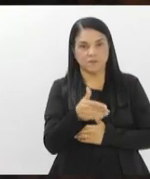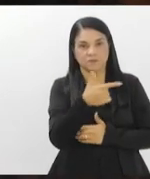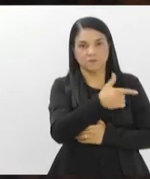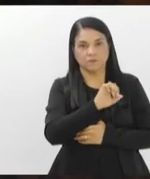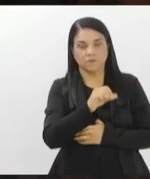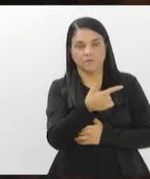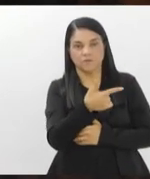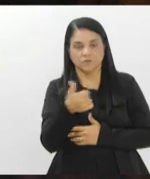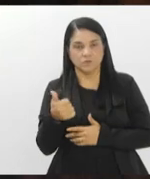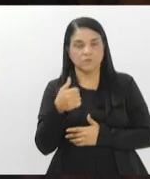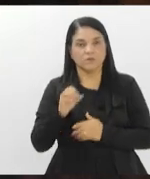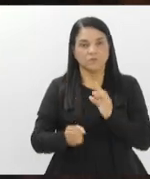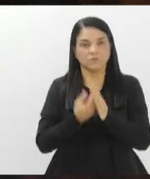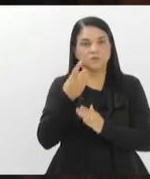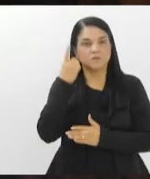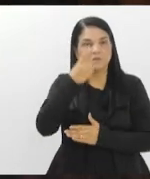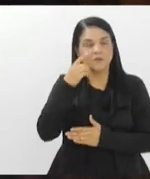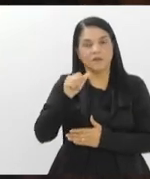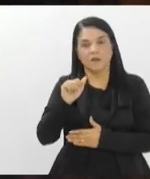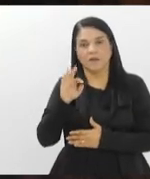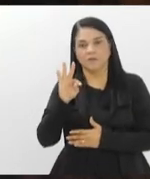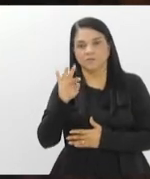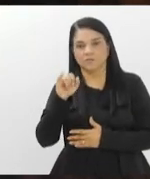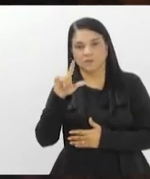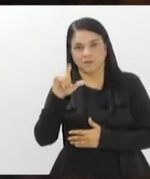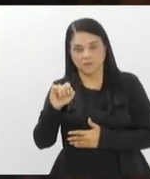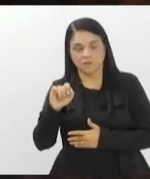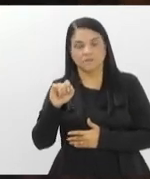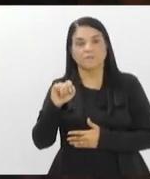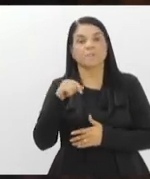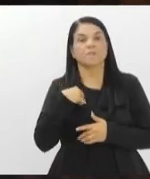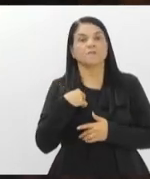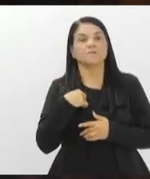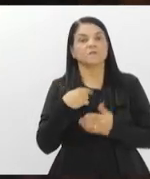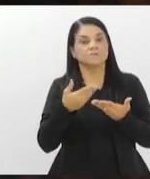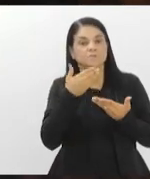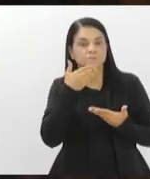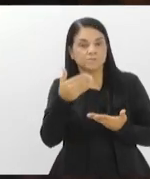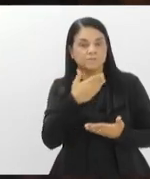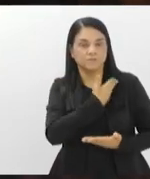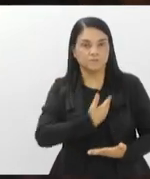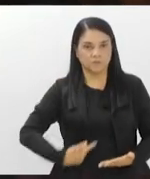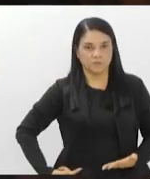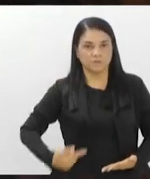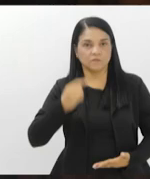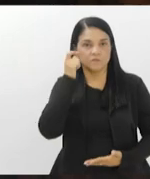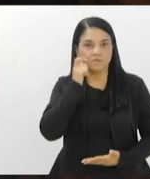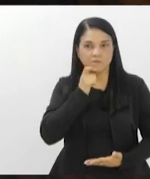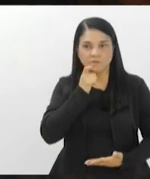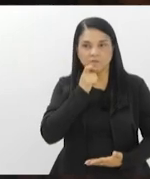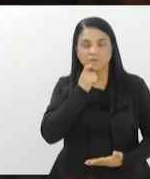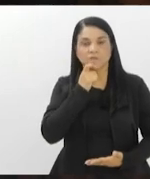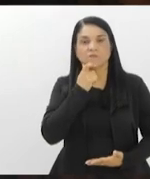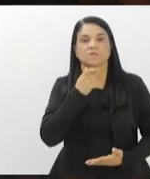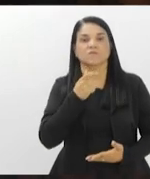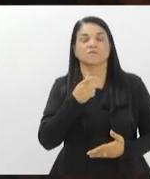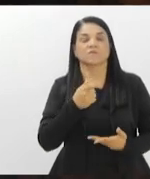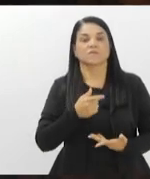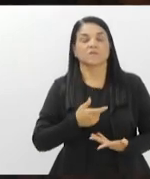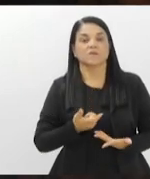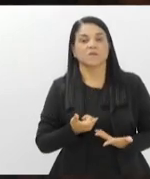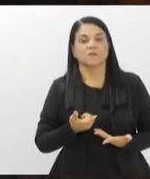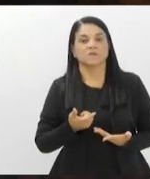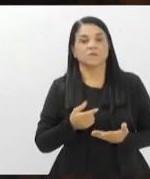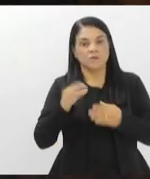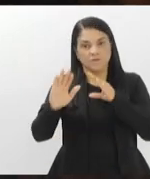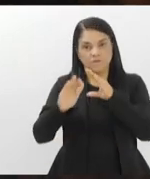2021, de autoria do deputado Átila Nunes, que solicita ao excelentíssimo senhor governador Cláudio Bonfim de Castro e Silva